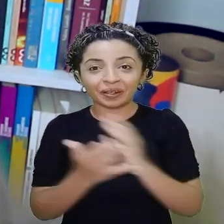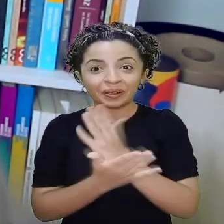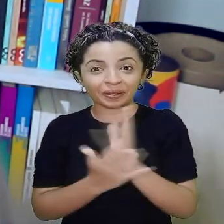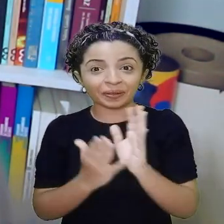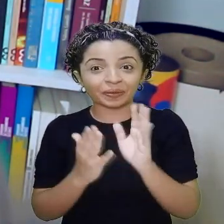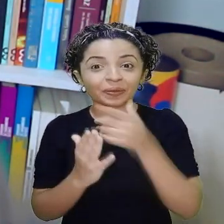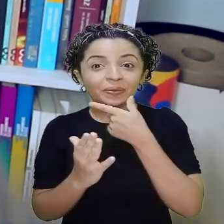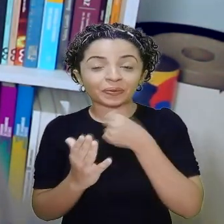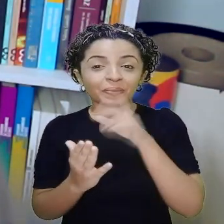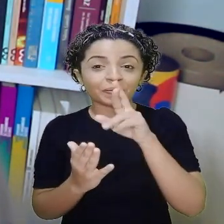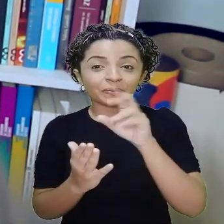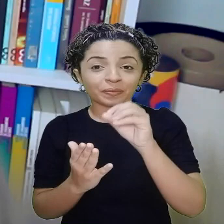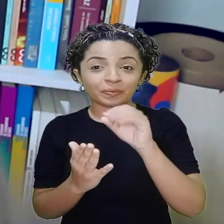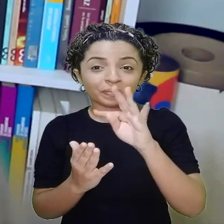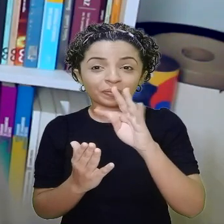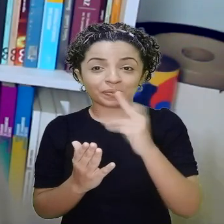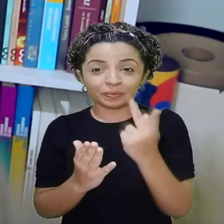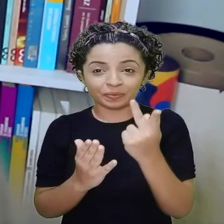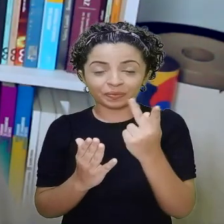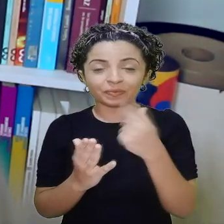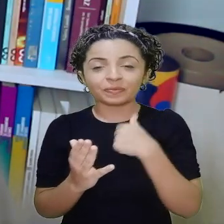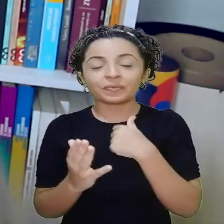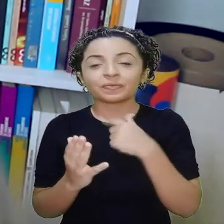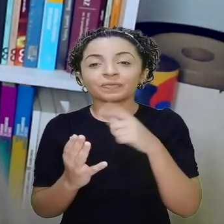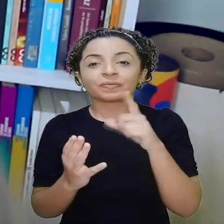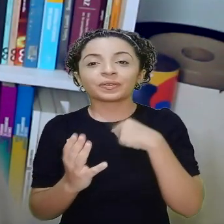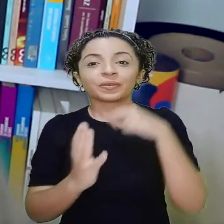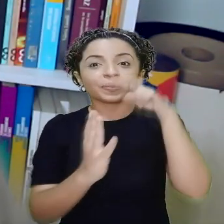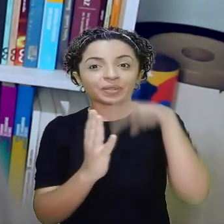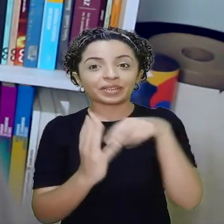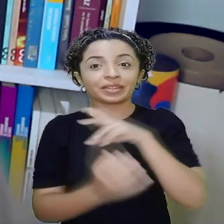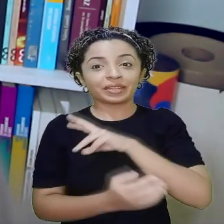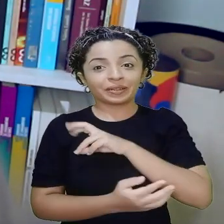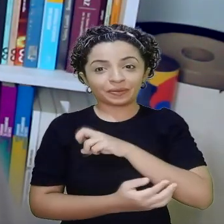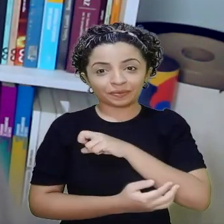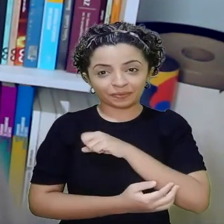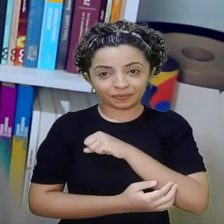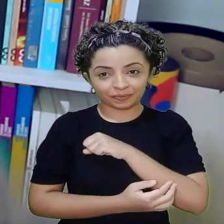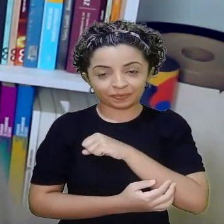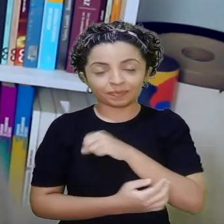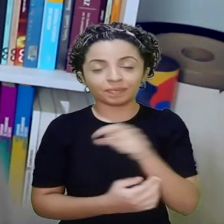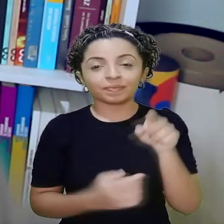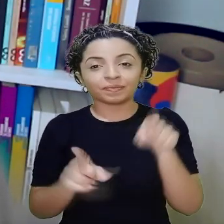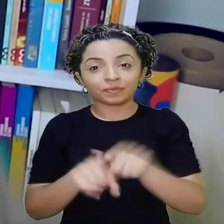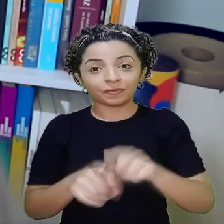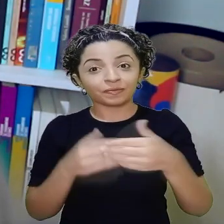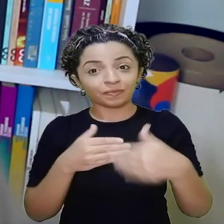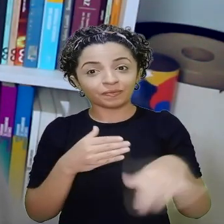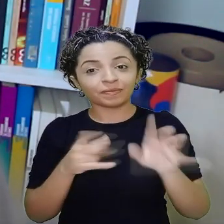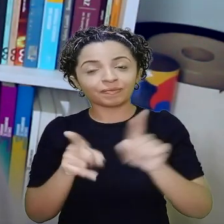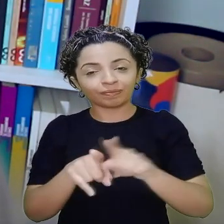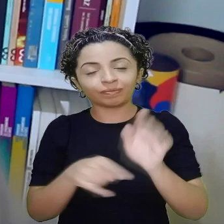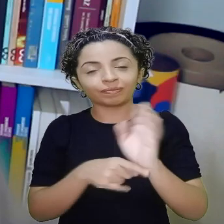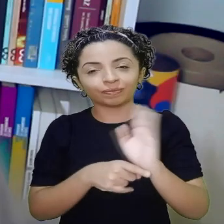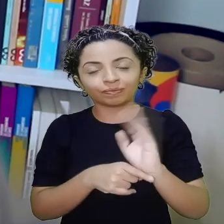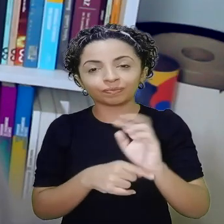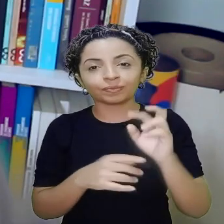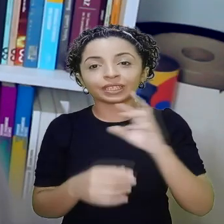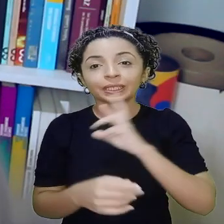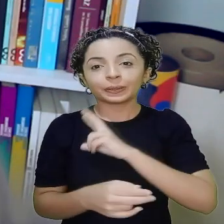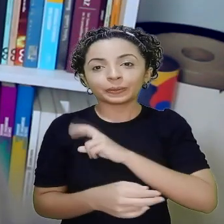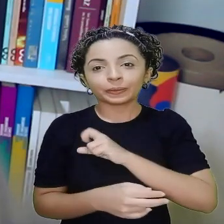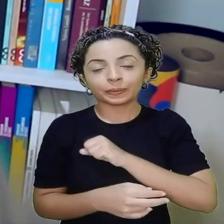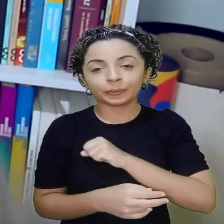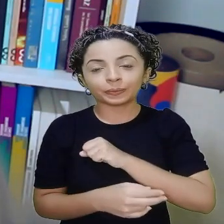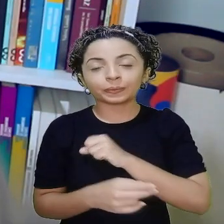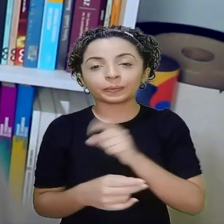aí, na esteira das polêmicas envolvendo a biografia do Philip Roth, eu li um romance que